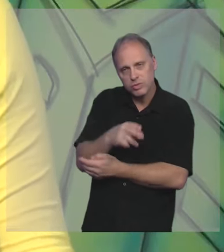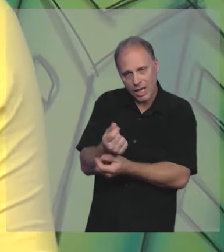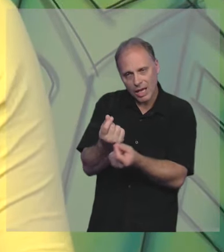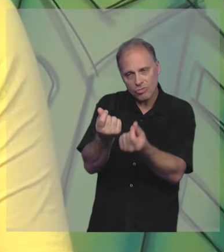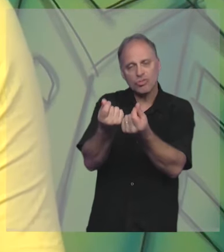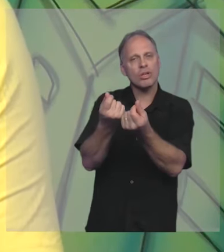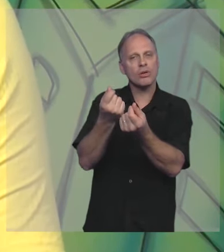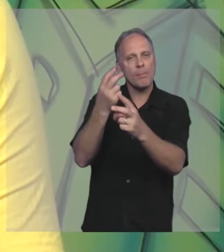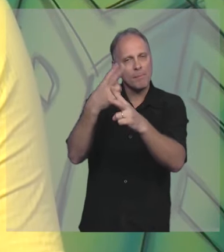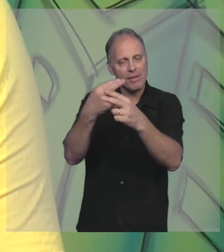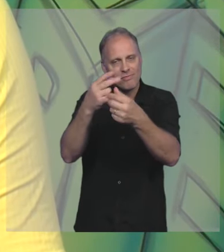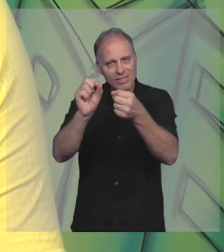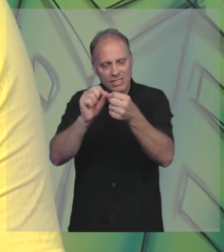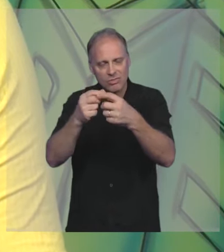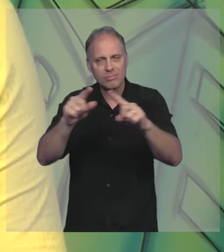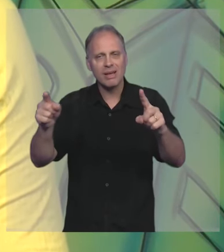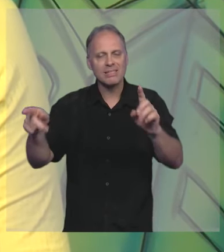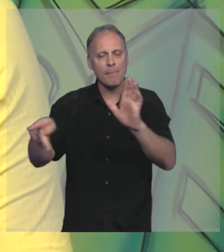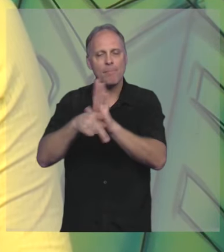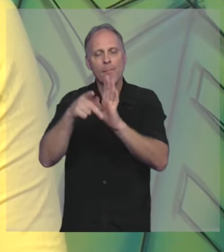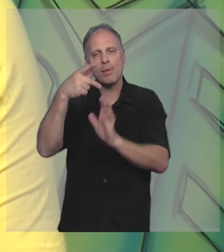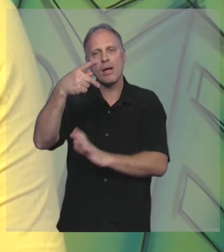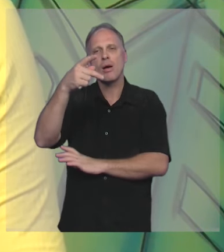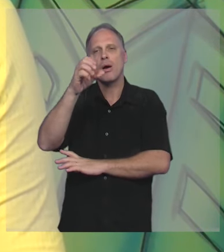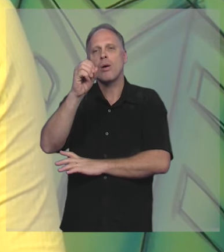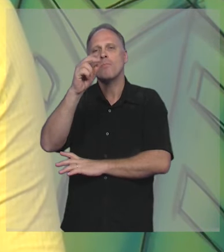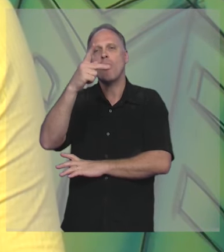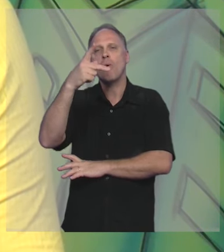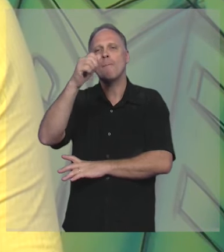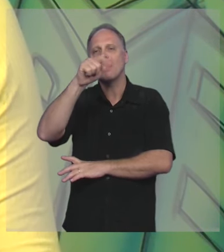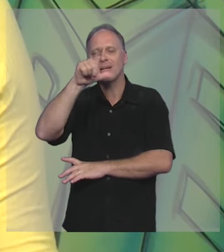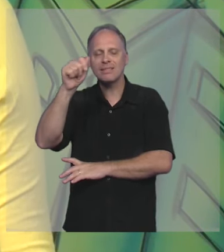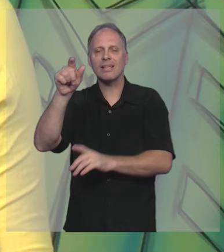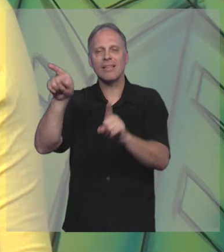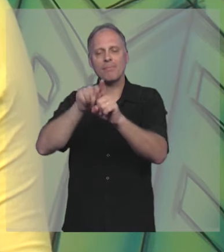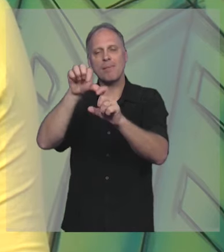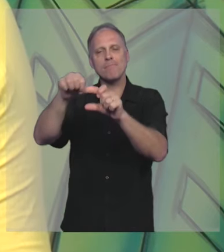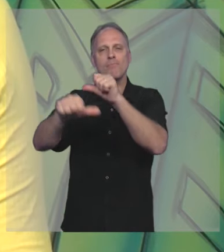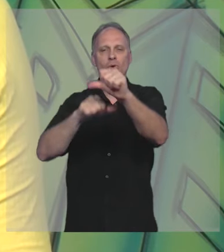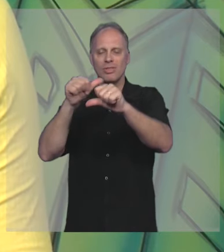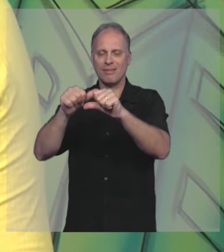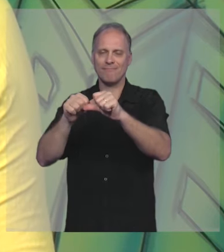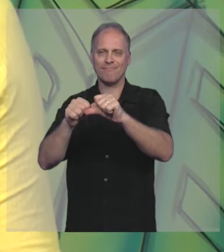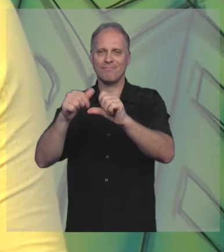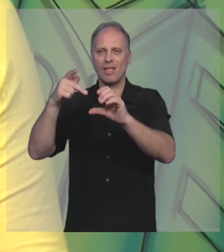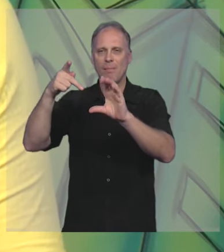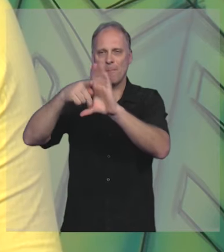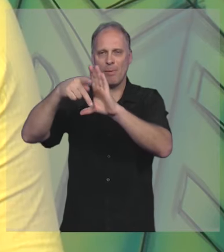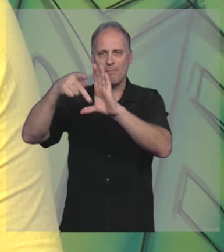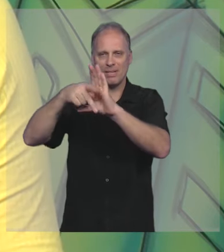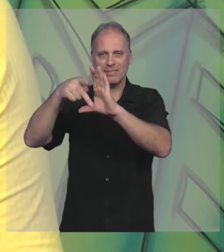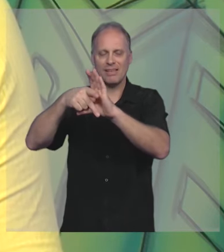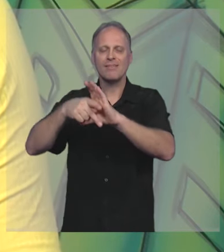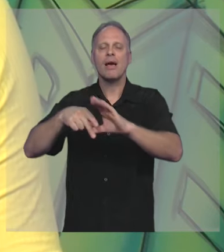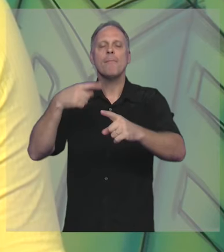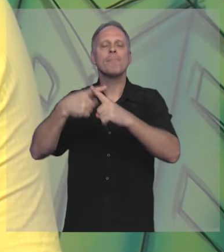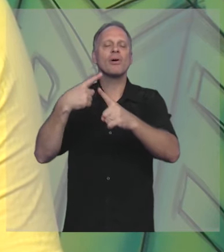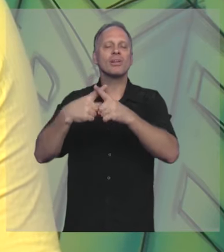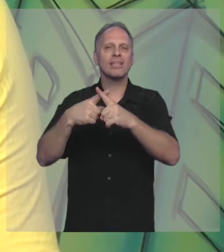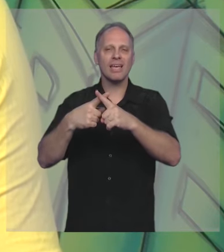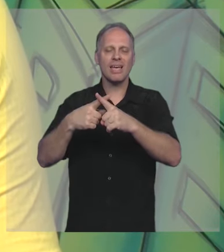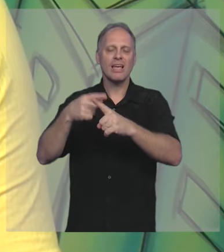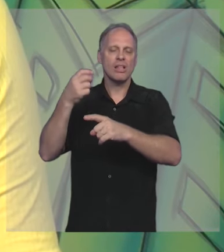entretanto, por exemplo, a própria poupança muda a forma de rentabilidade. Em 2012, né, o Banco Central conseguiu